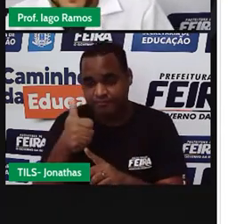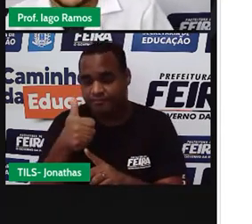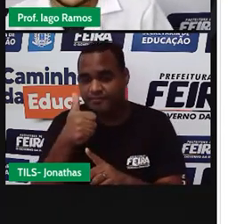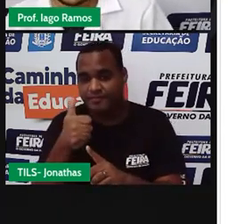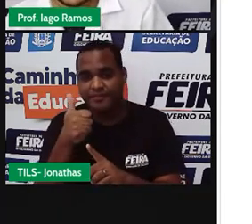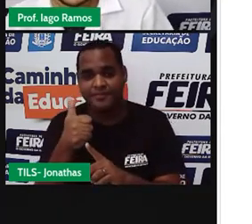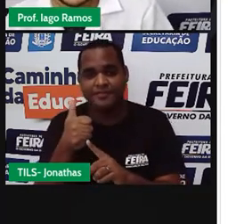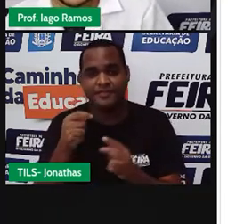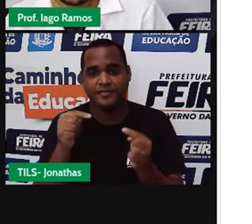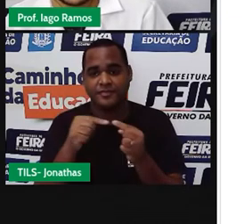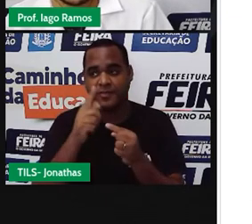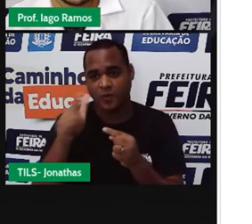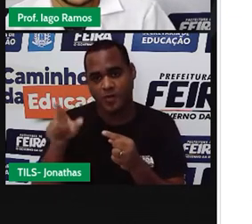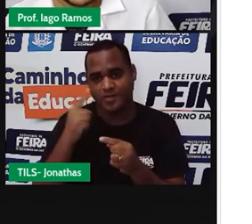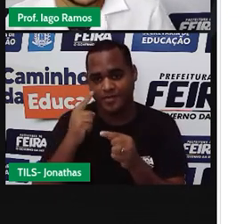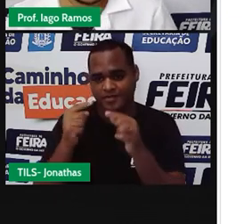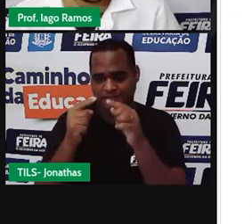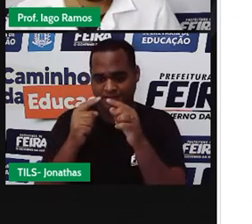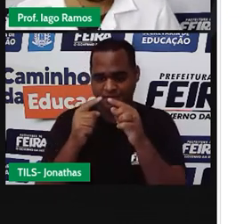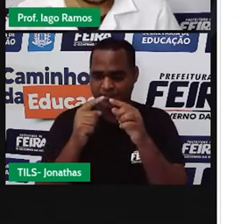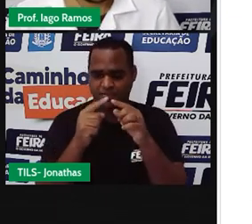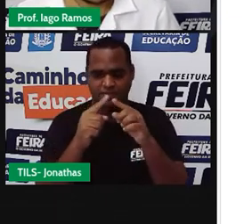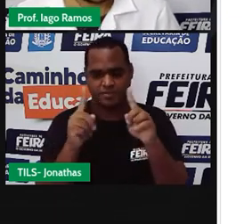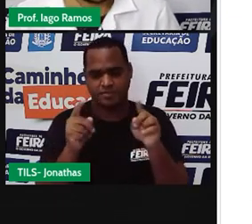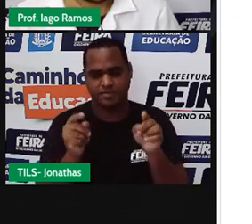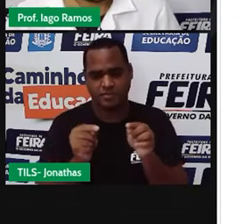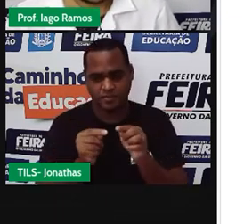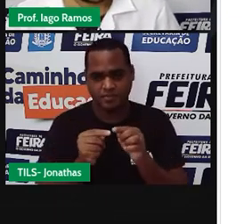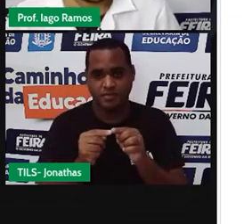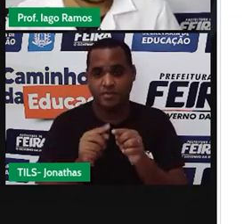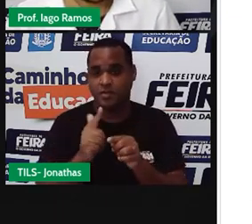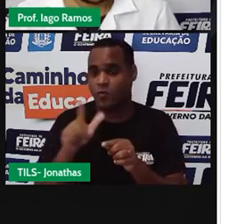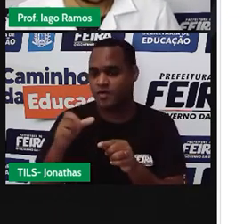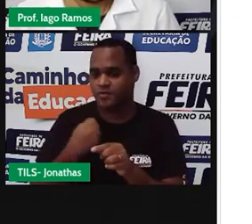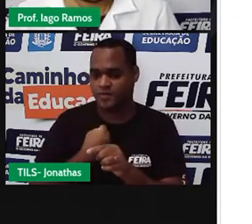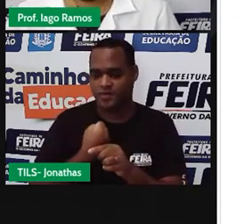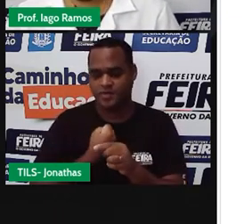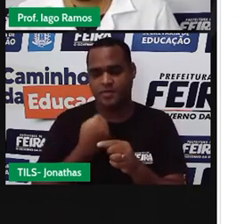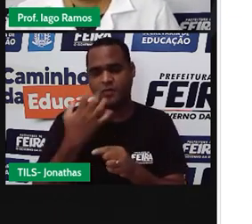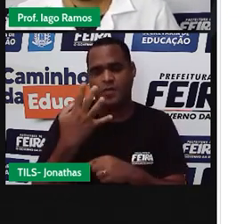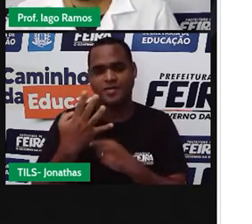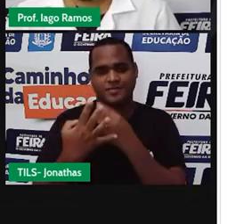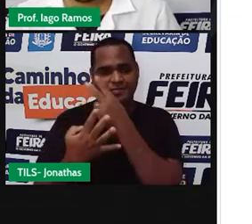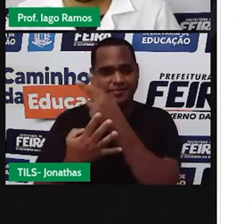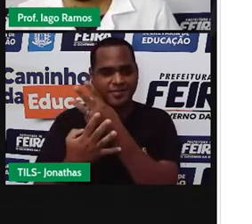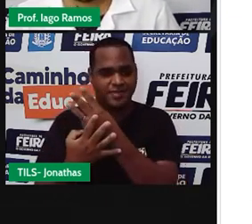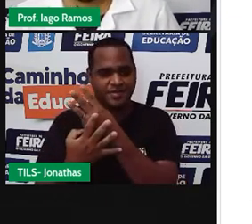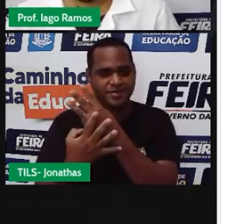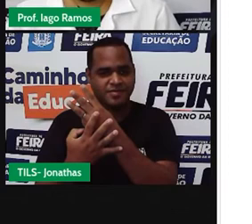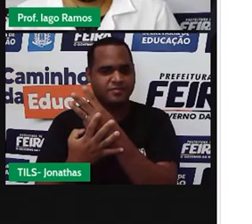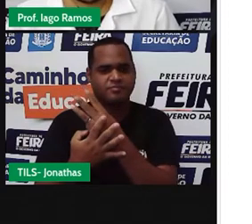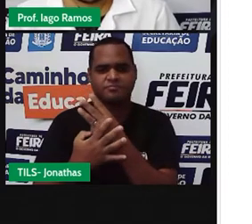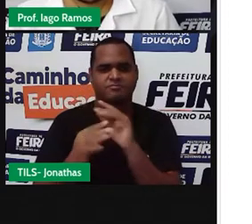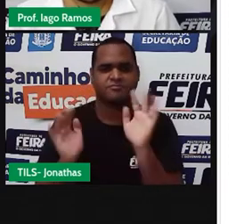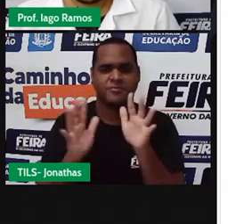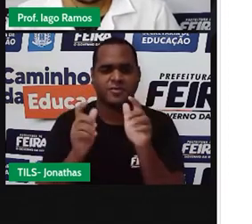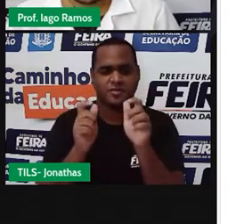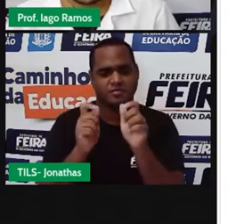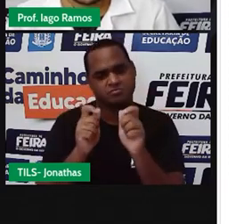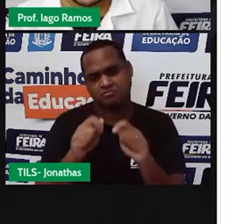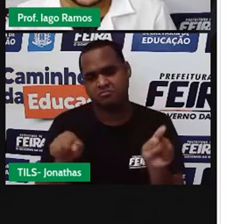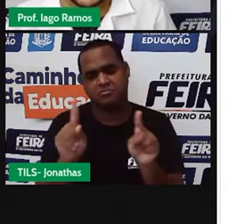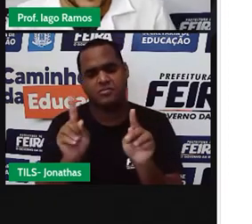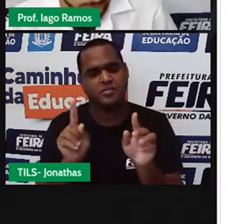vai vir uma chave esse 4 elevado a 3 não vou mexer nele ainda porque não tá dentro de